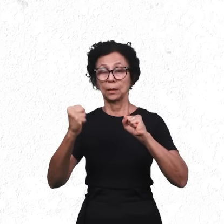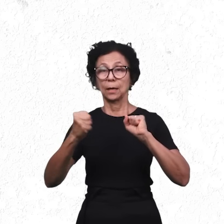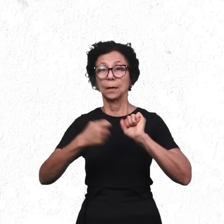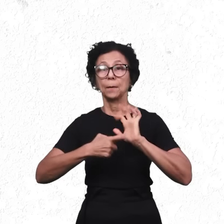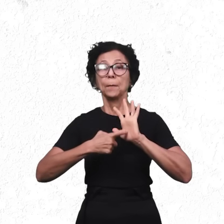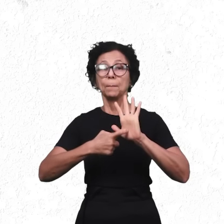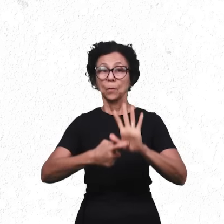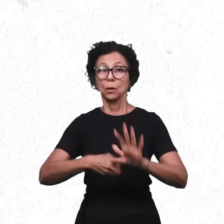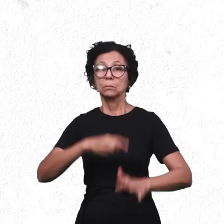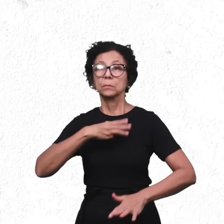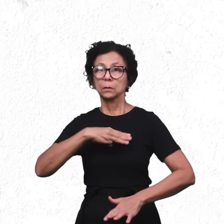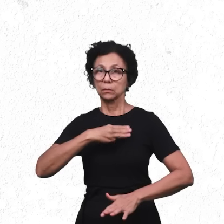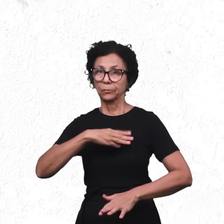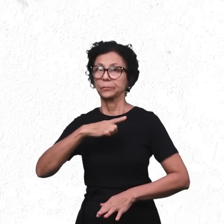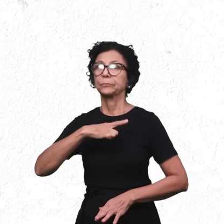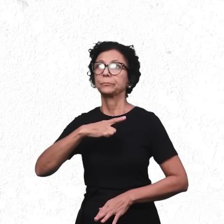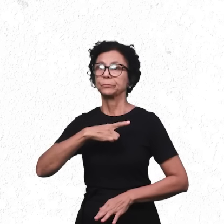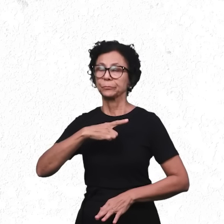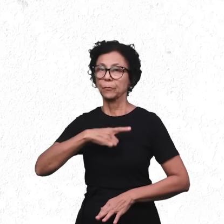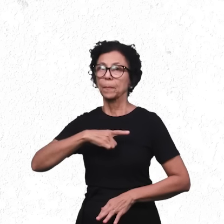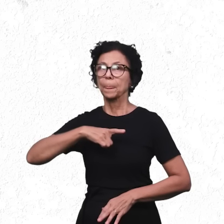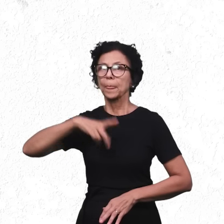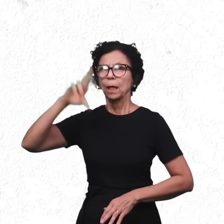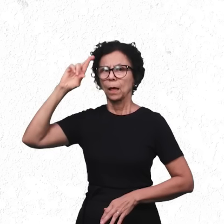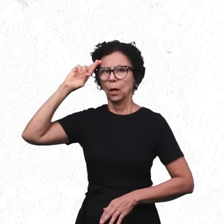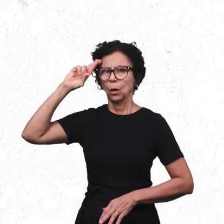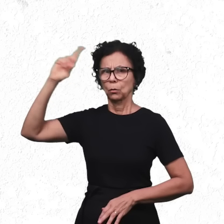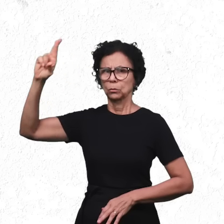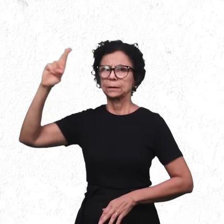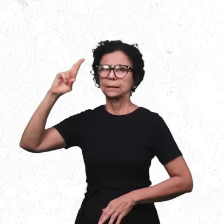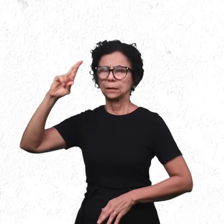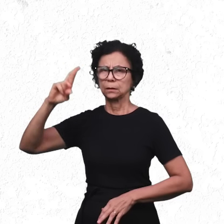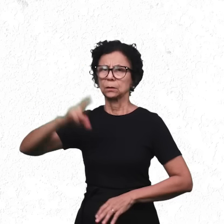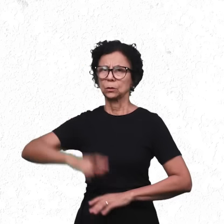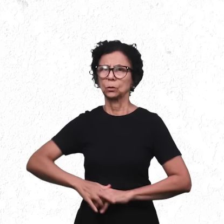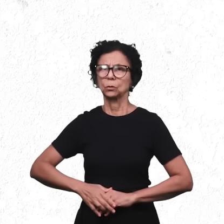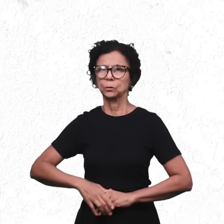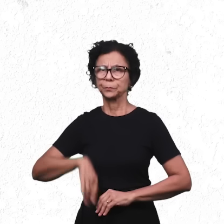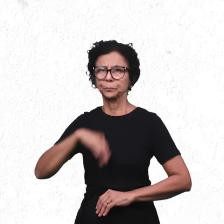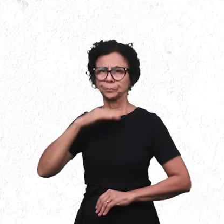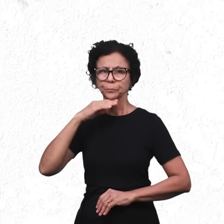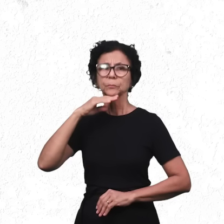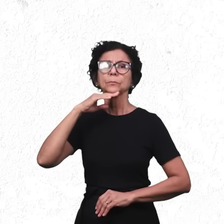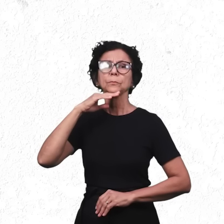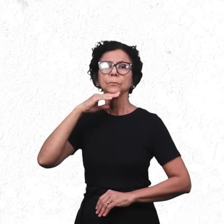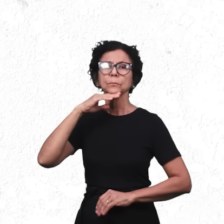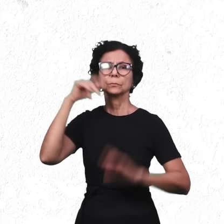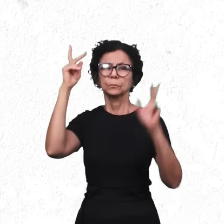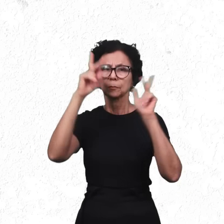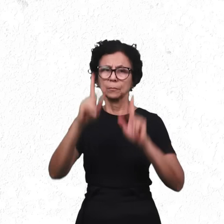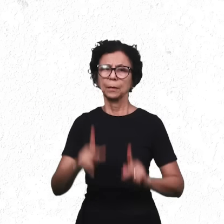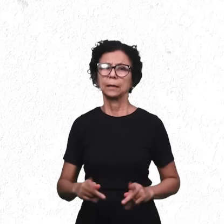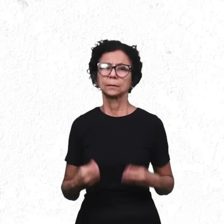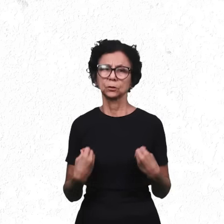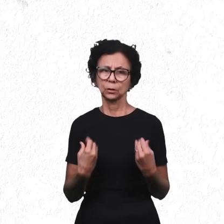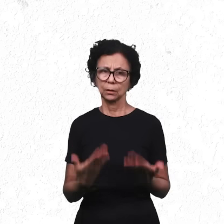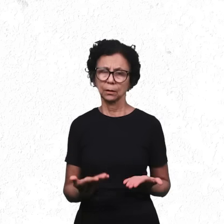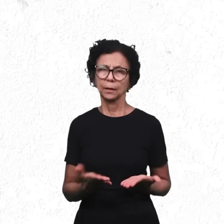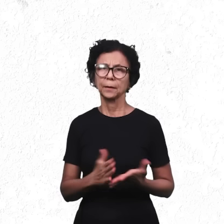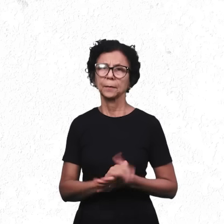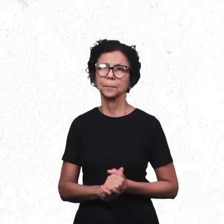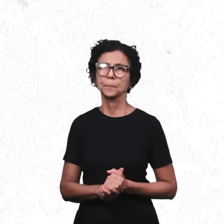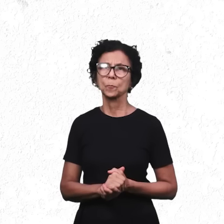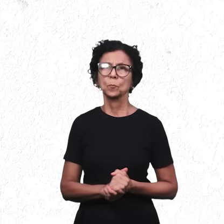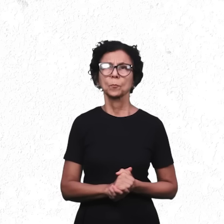ti. O Senhor sobre ti levante o seu rosto e te dê a paz. Assim porão o meu nome sobre os filhos